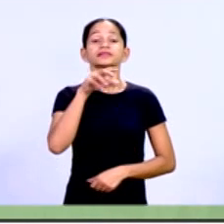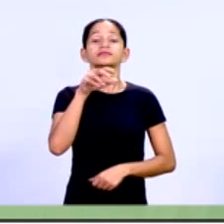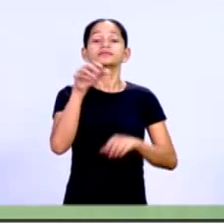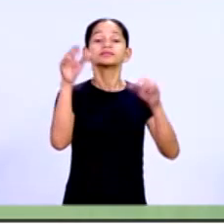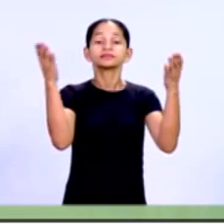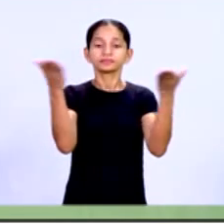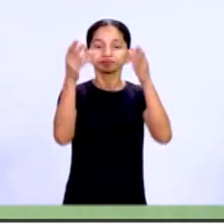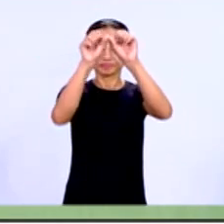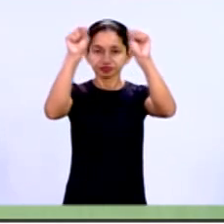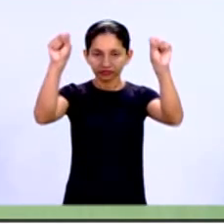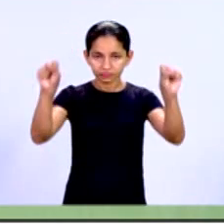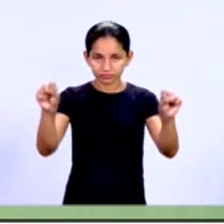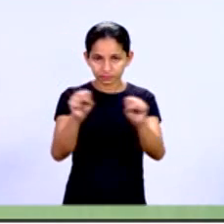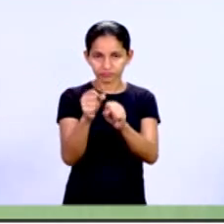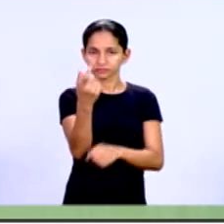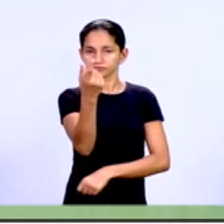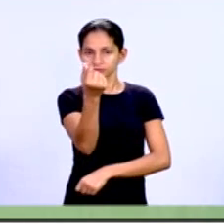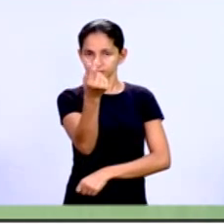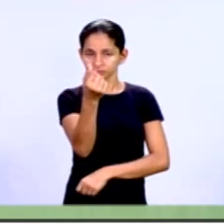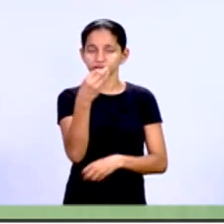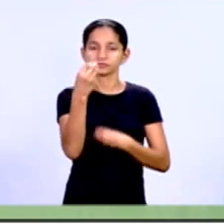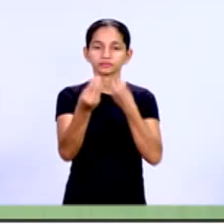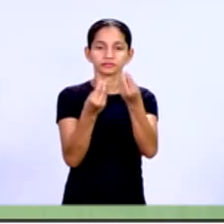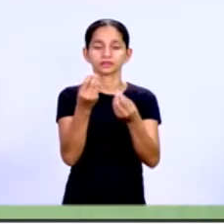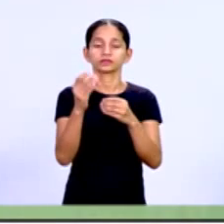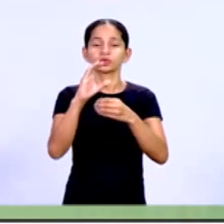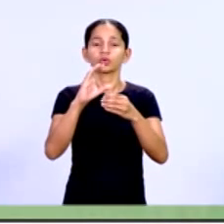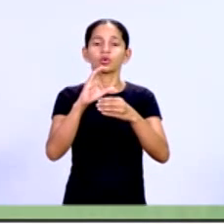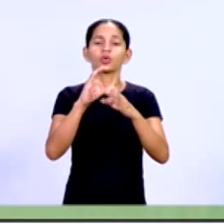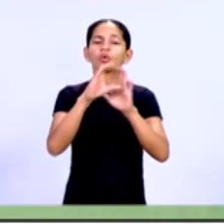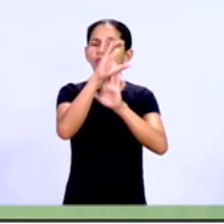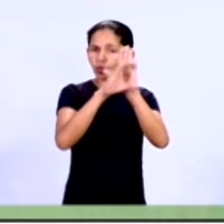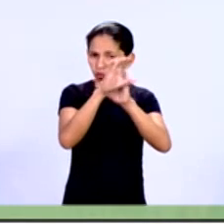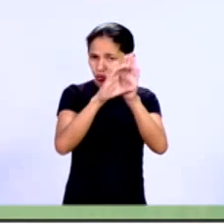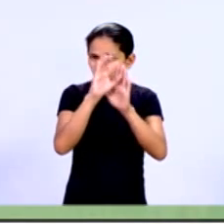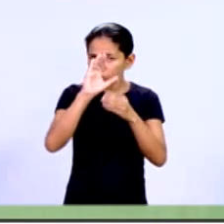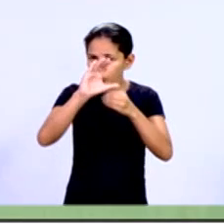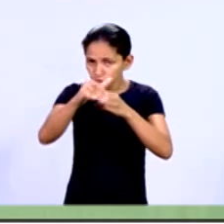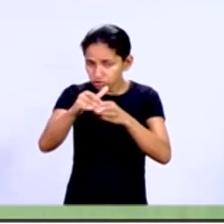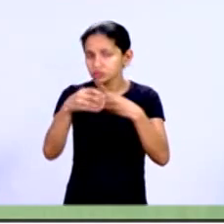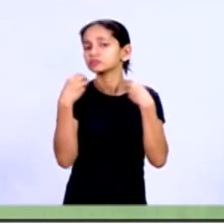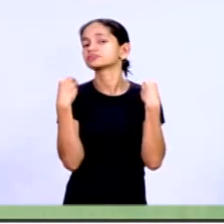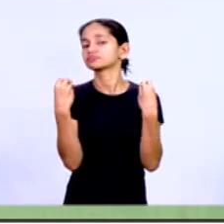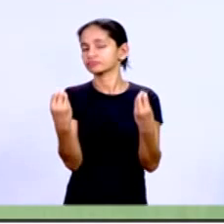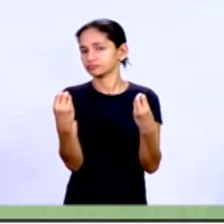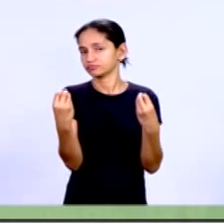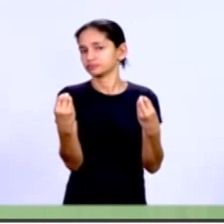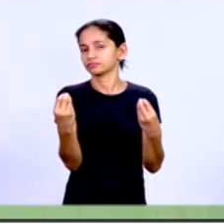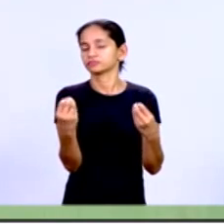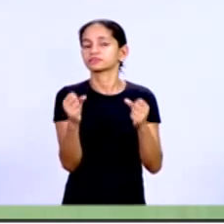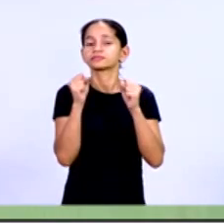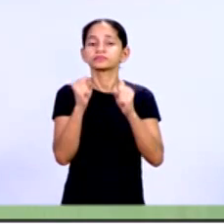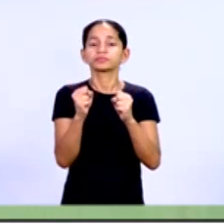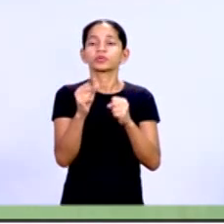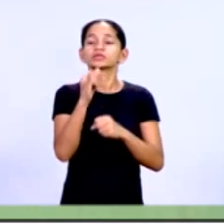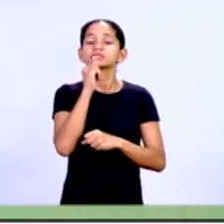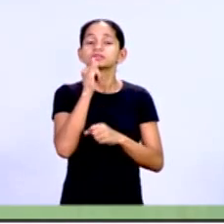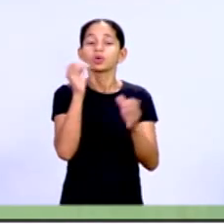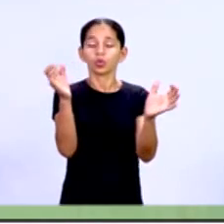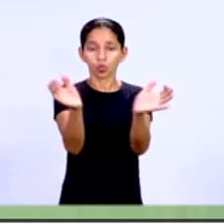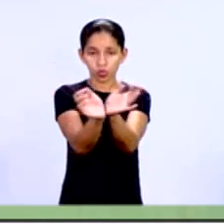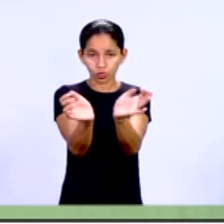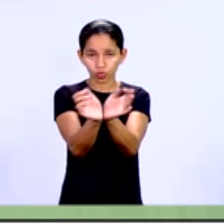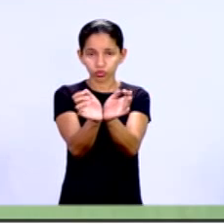Sistema financeiro. Uma conceituação bastante abrangente de sistema financeiro poderia ser a de um conjunto